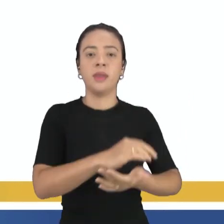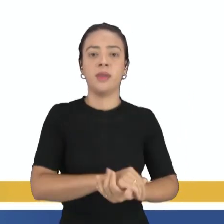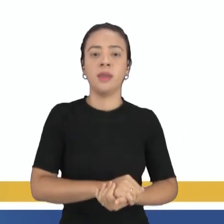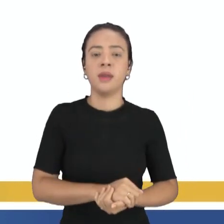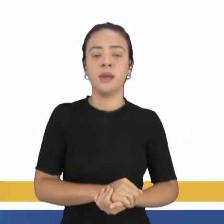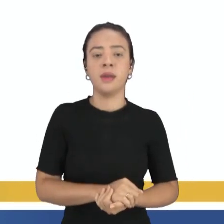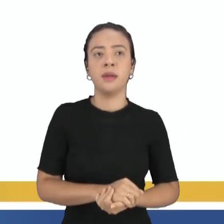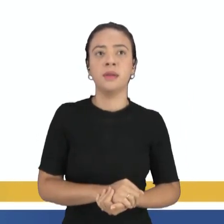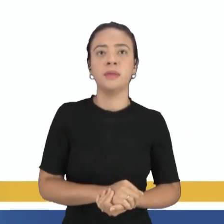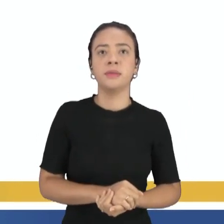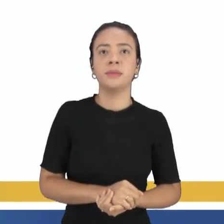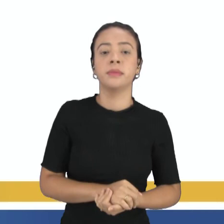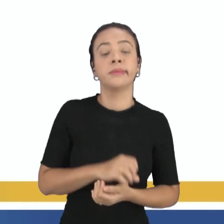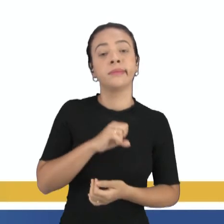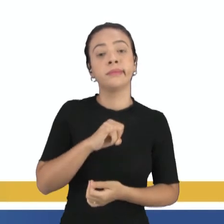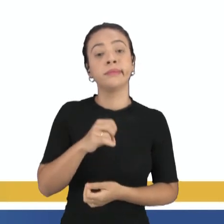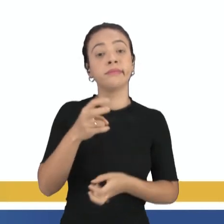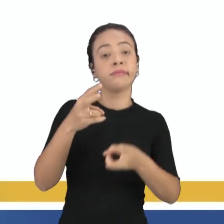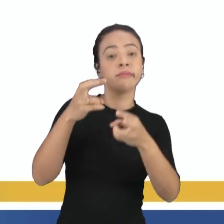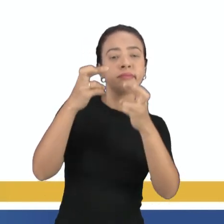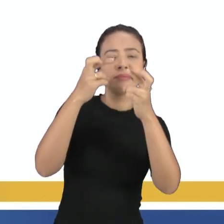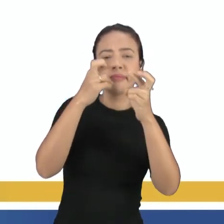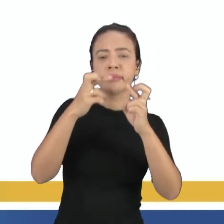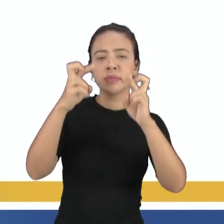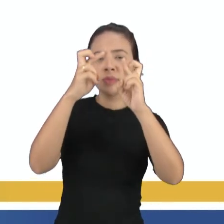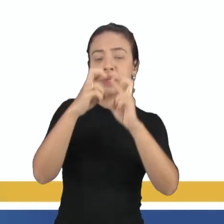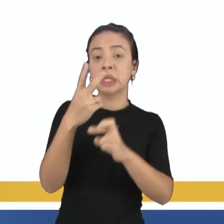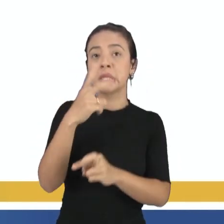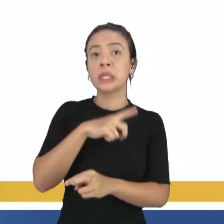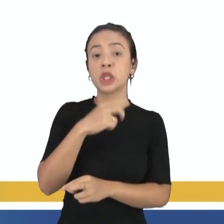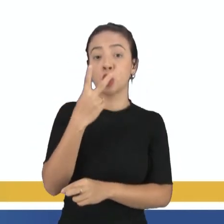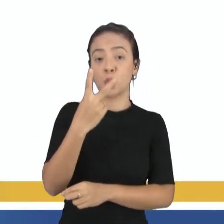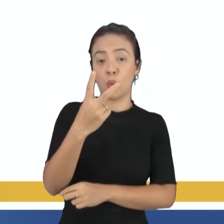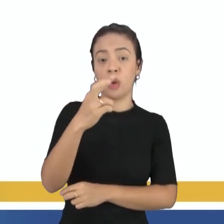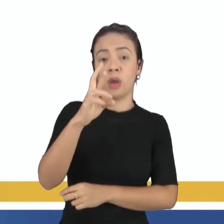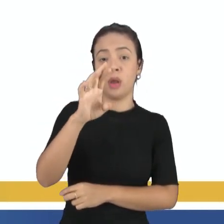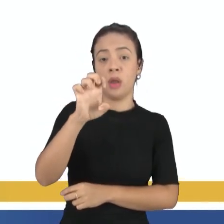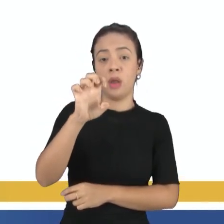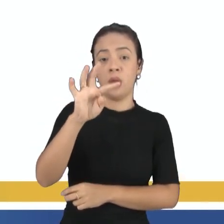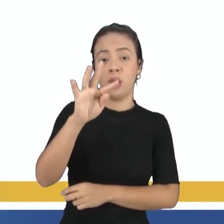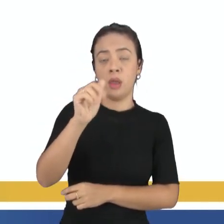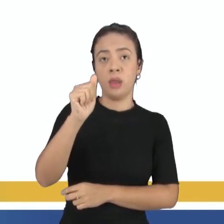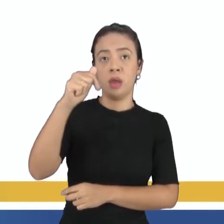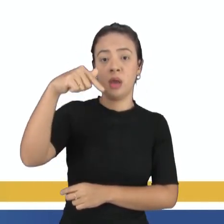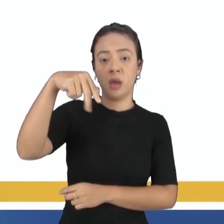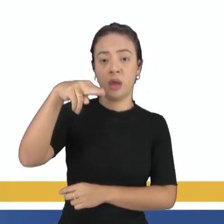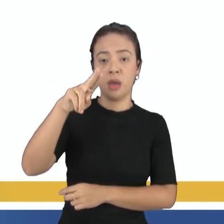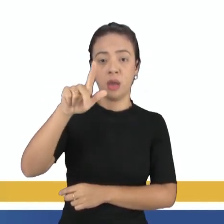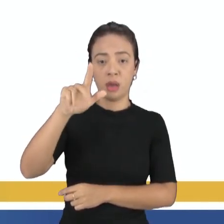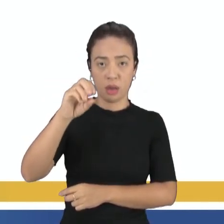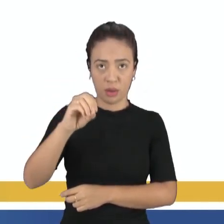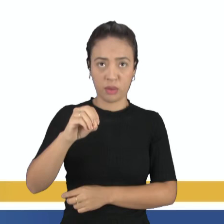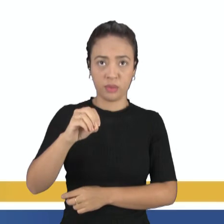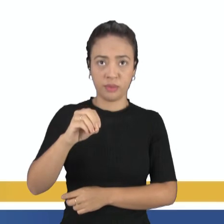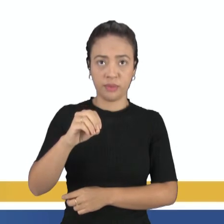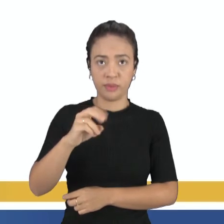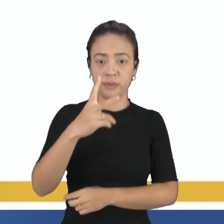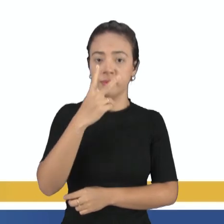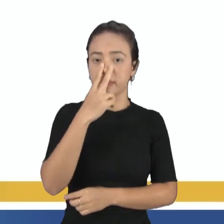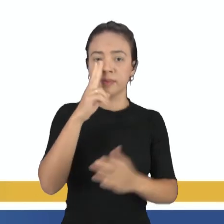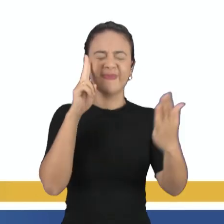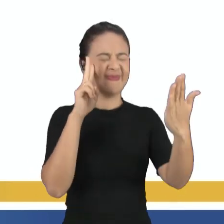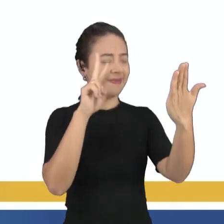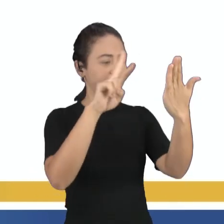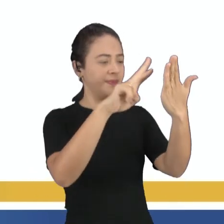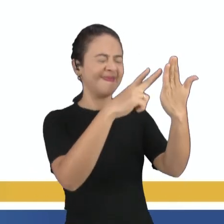Se você observar esses dois retângulos que tem no meio da figura, é como se um estivesse sendo